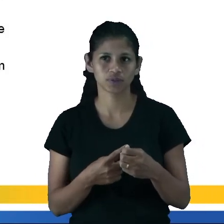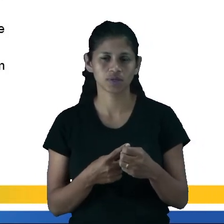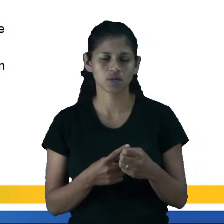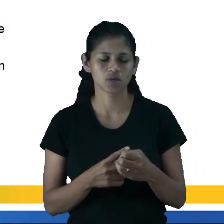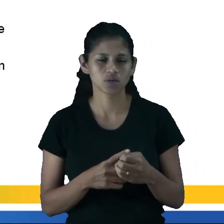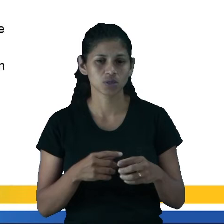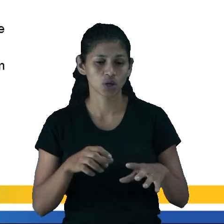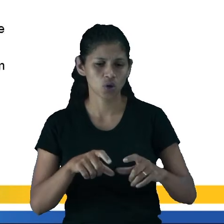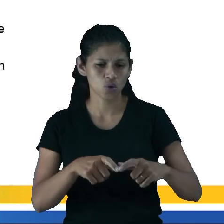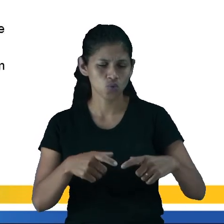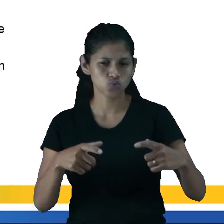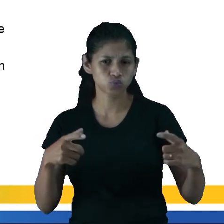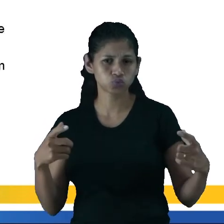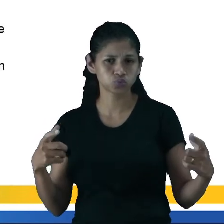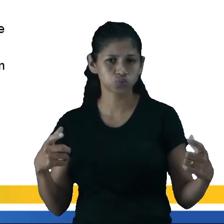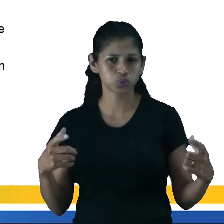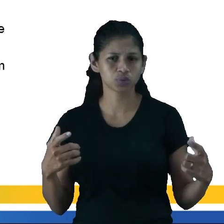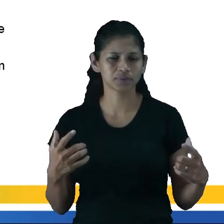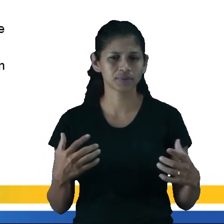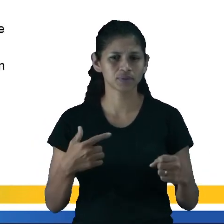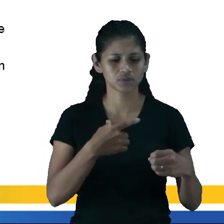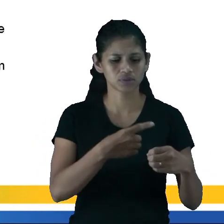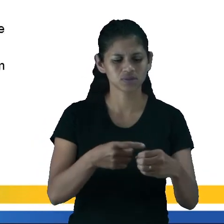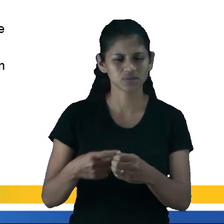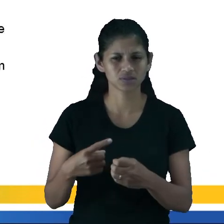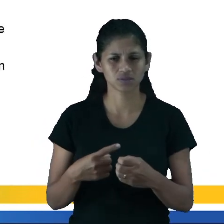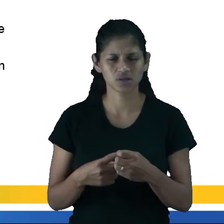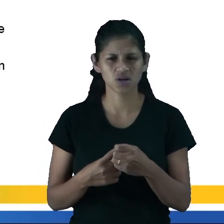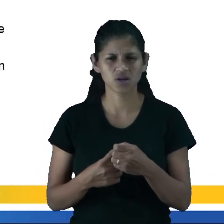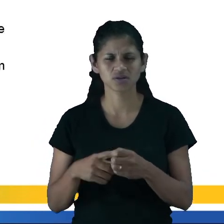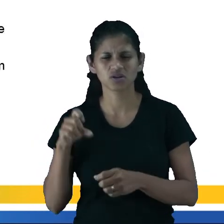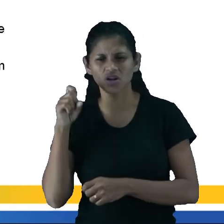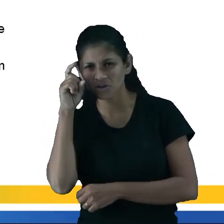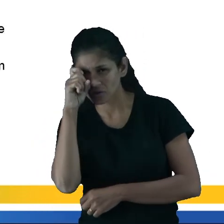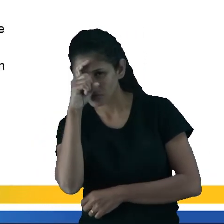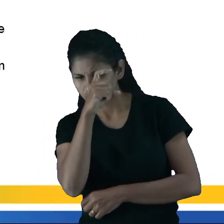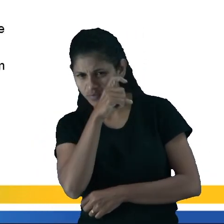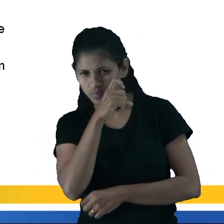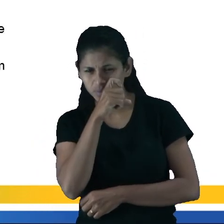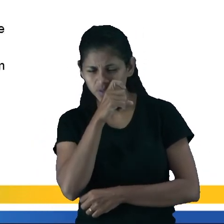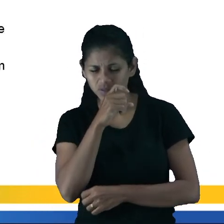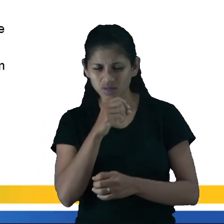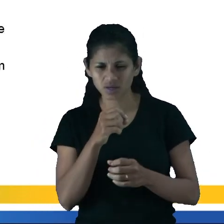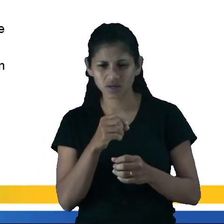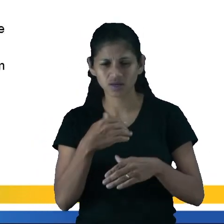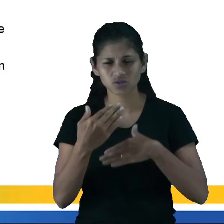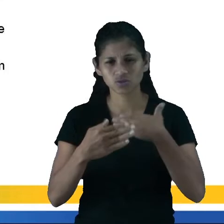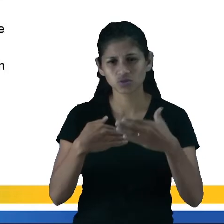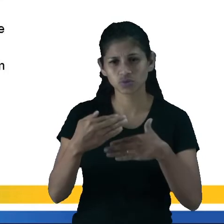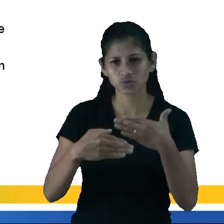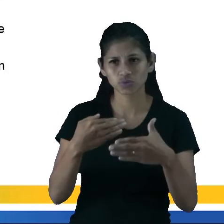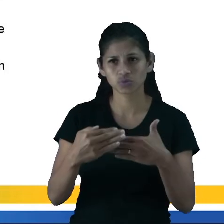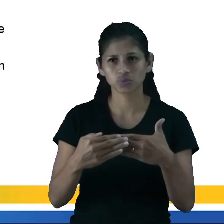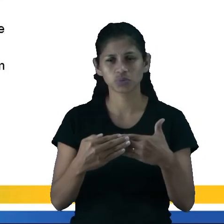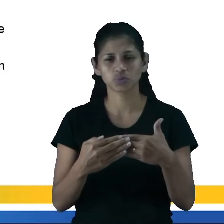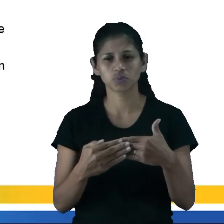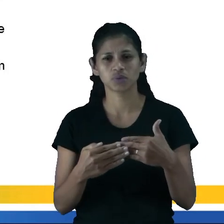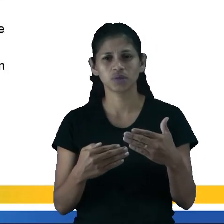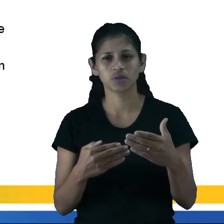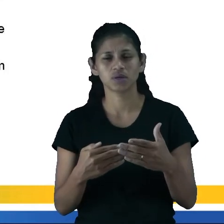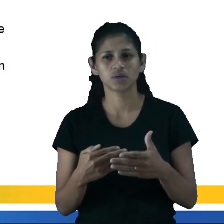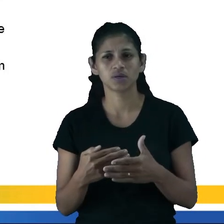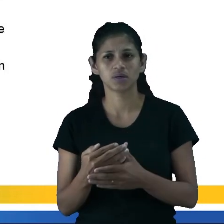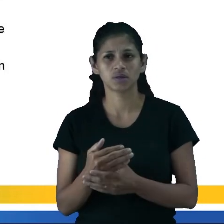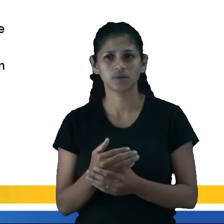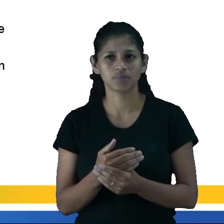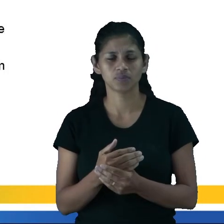grandes cidades do país encontra dificuldades para desenvolver soluções que reduzam a quantidade de congestionamentos ao longo do